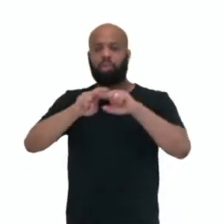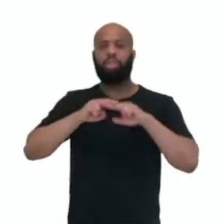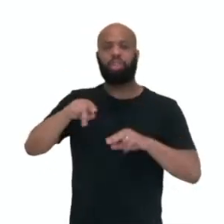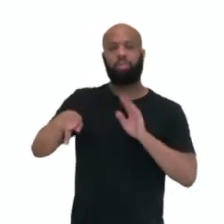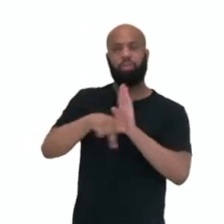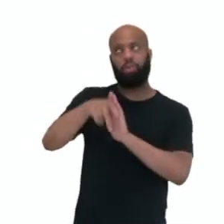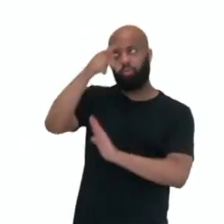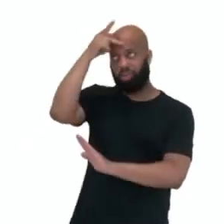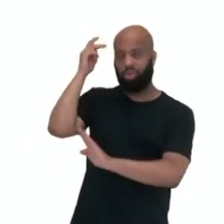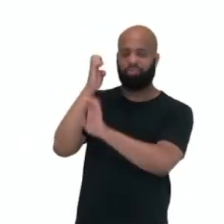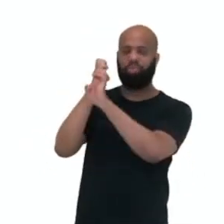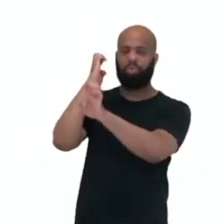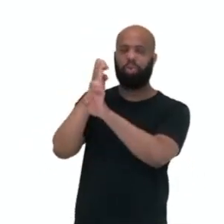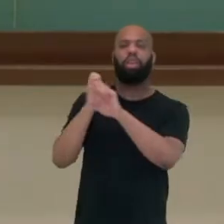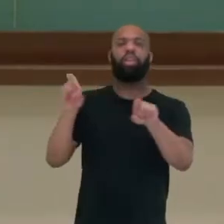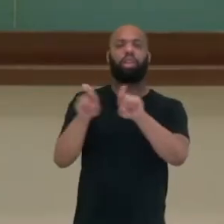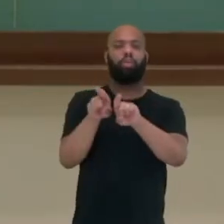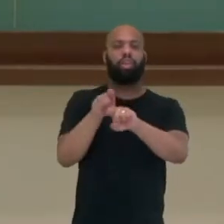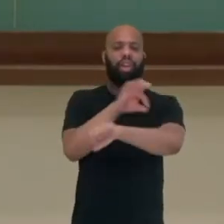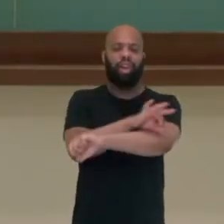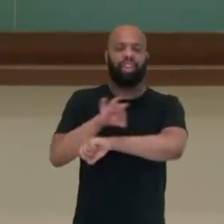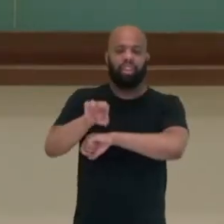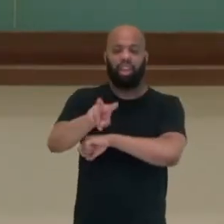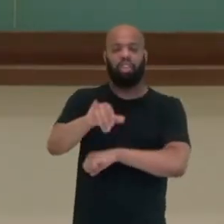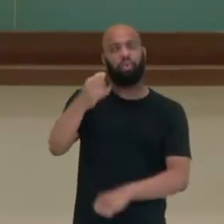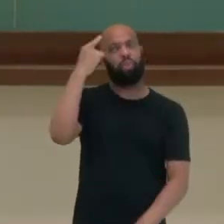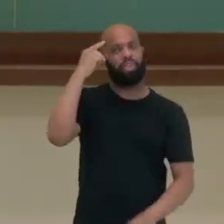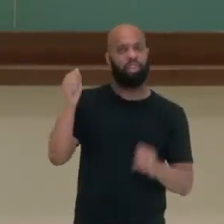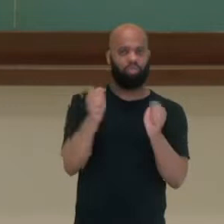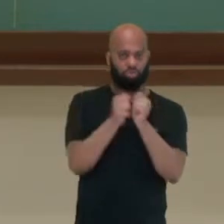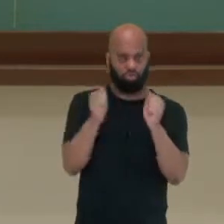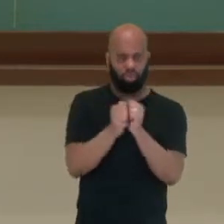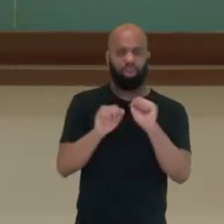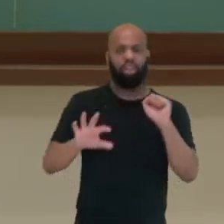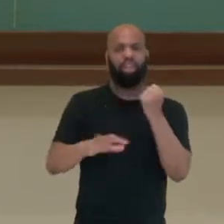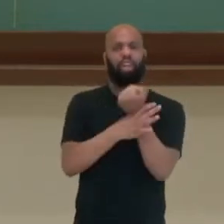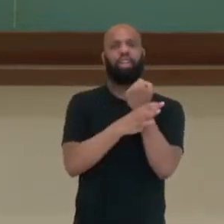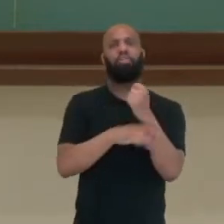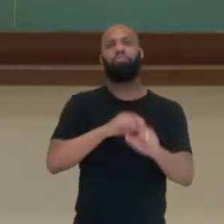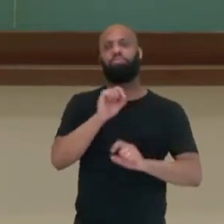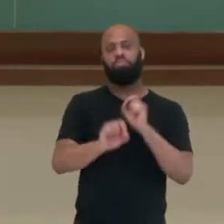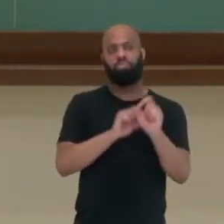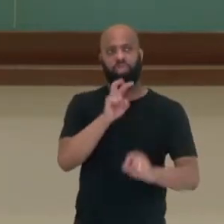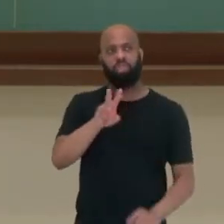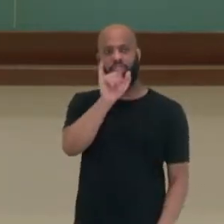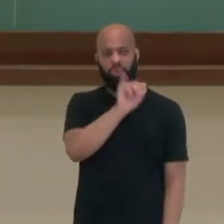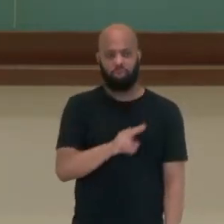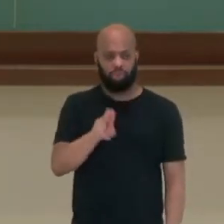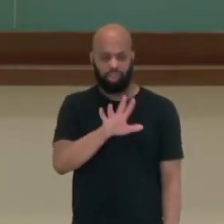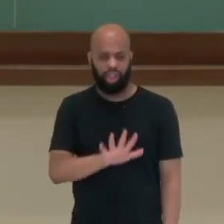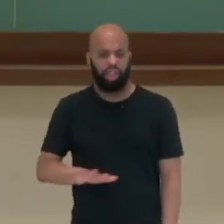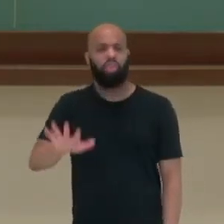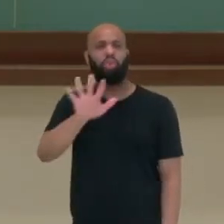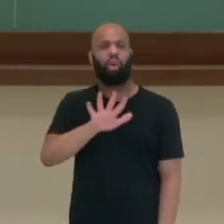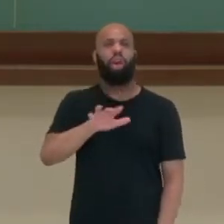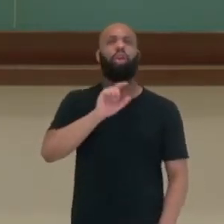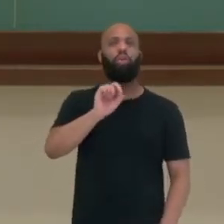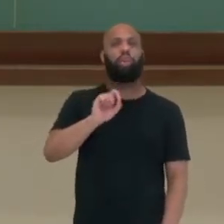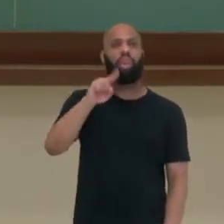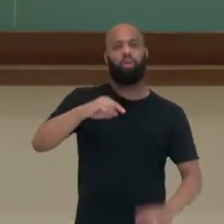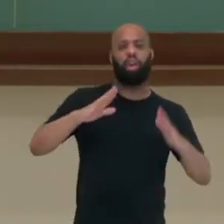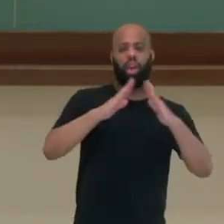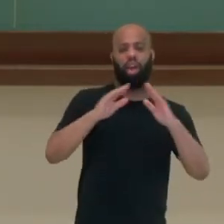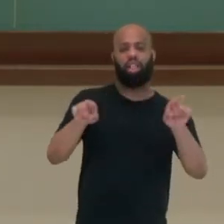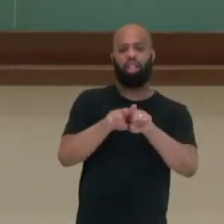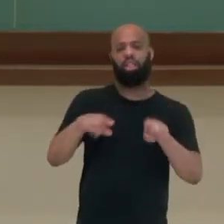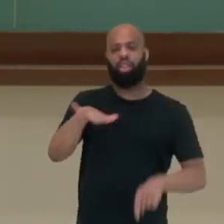engenheiro e o arquiteto vão pensar junto, garantindo a segurança de quem vai usufruir deste local, seja uma casa ou seja um edifício de